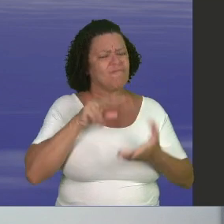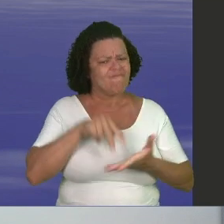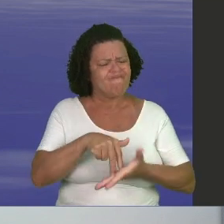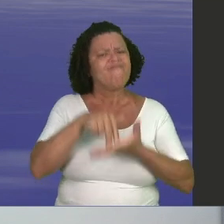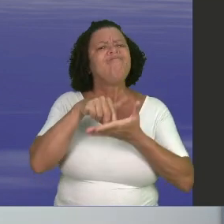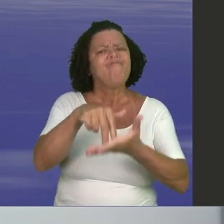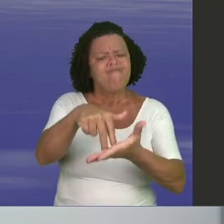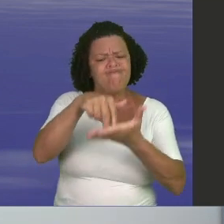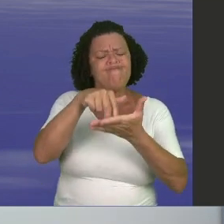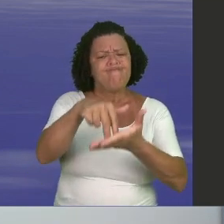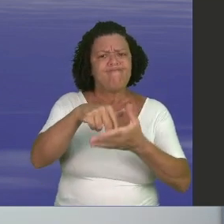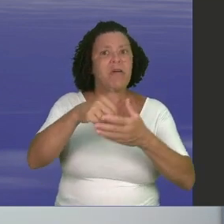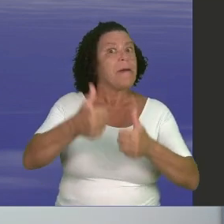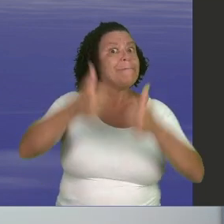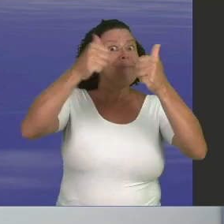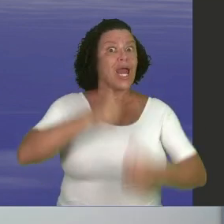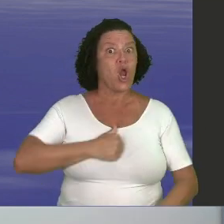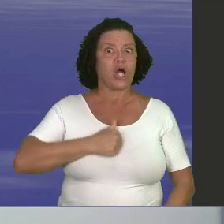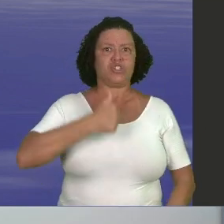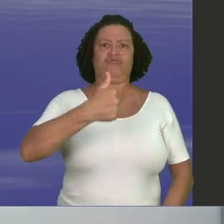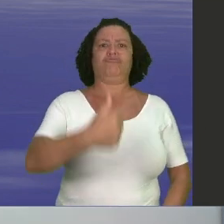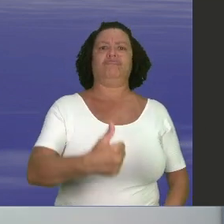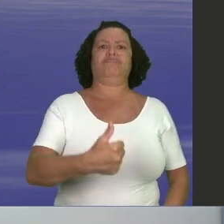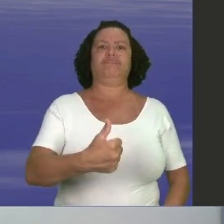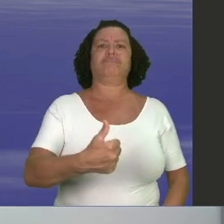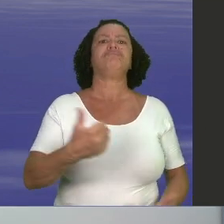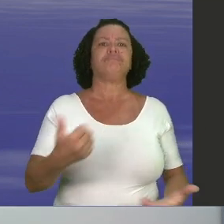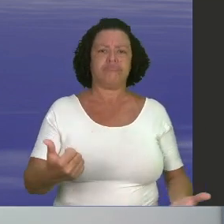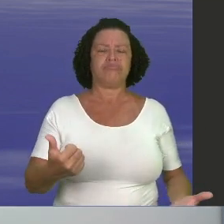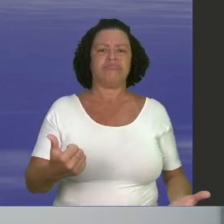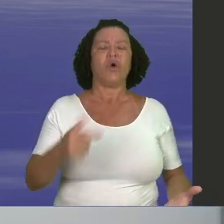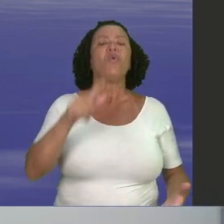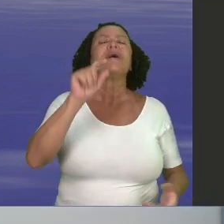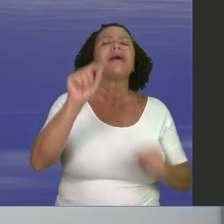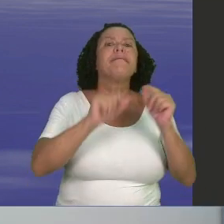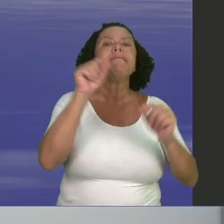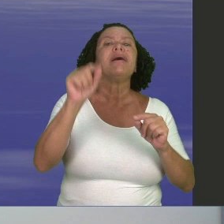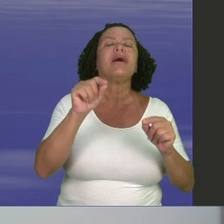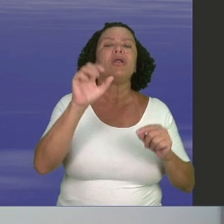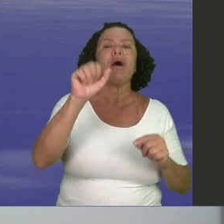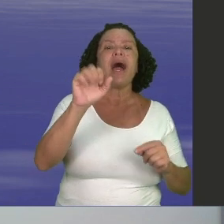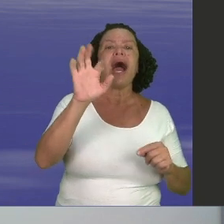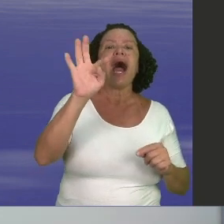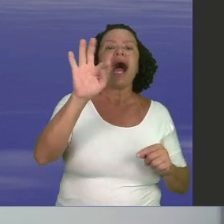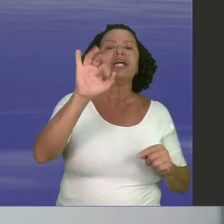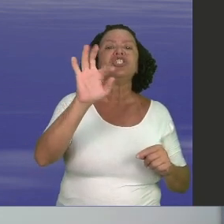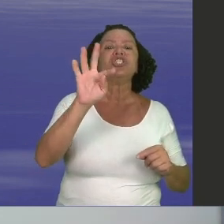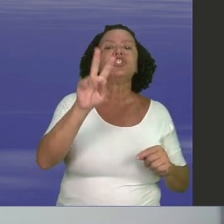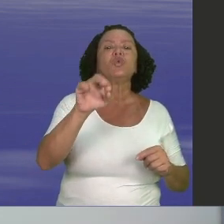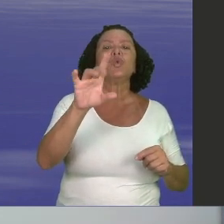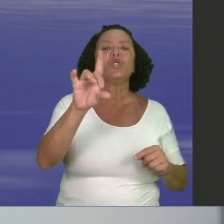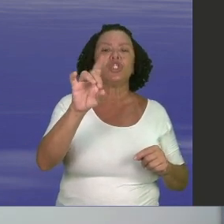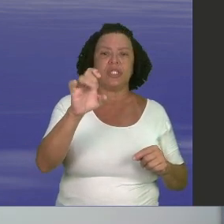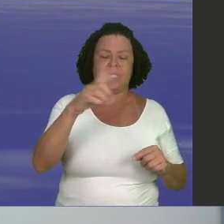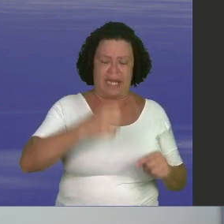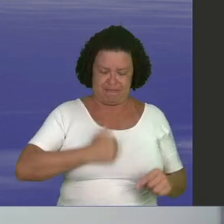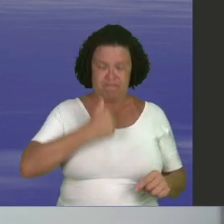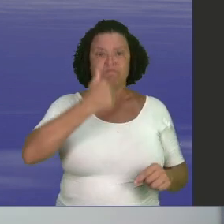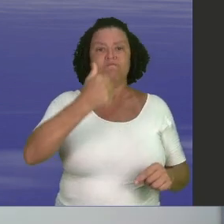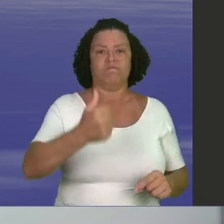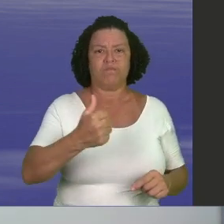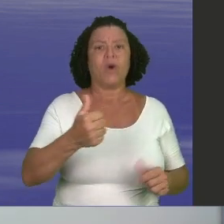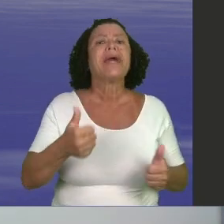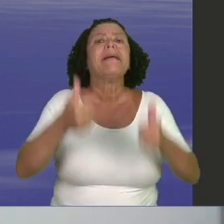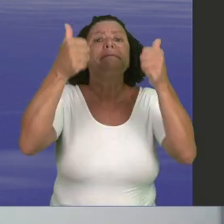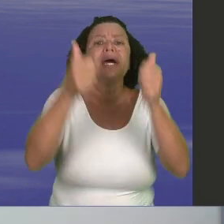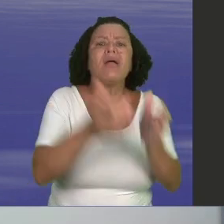melhor atitude. É como falo, o que é melhor, a riqueza ou a pobreza?